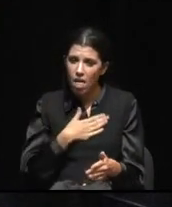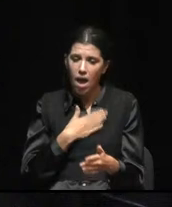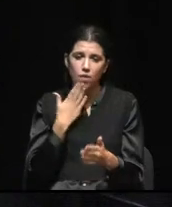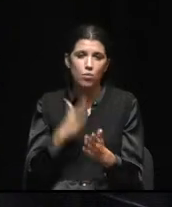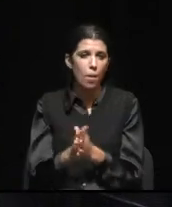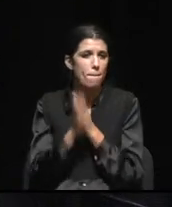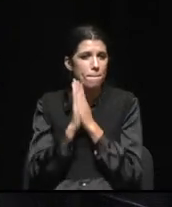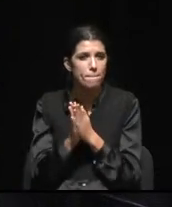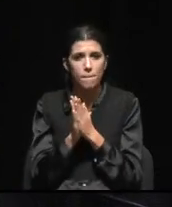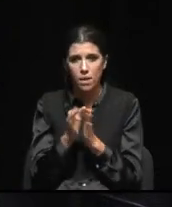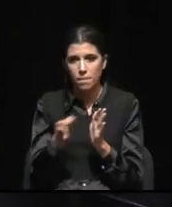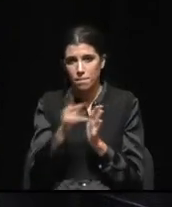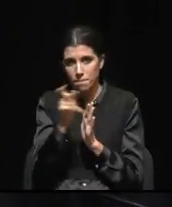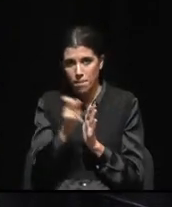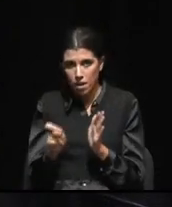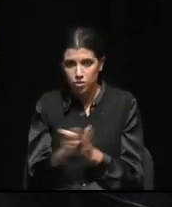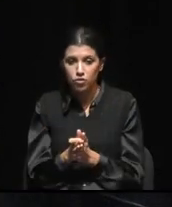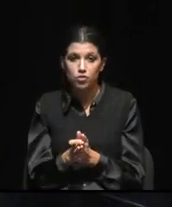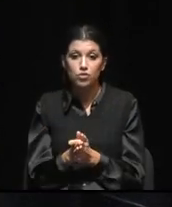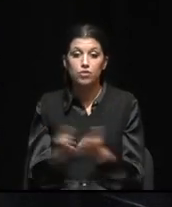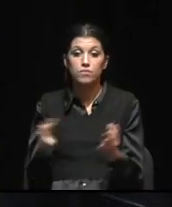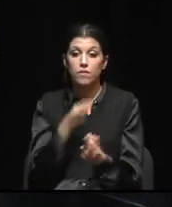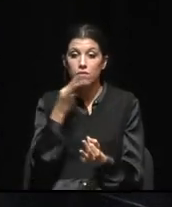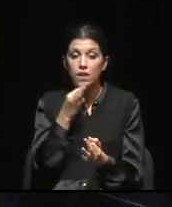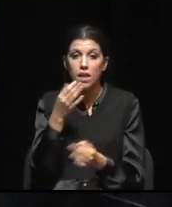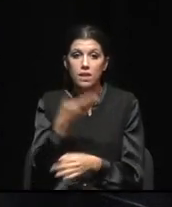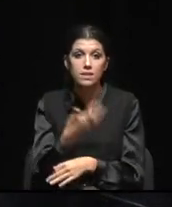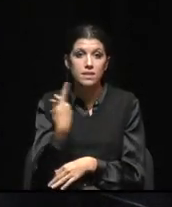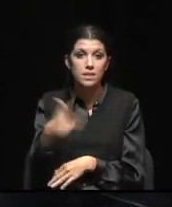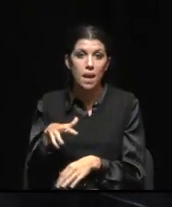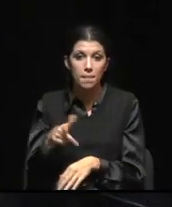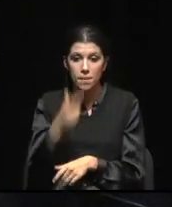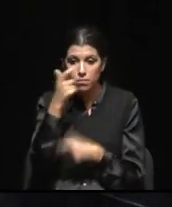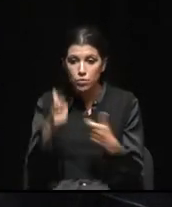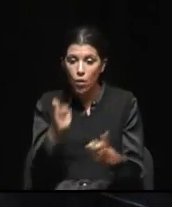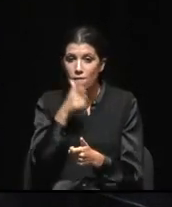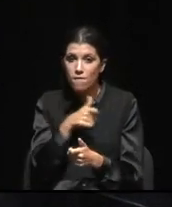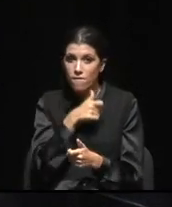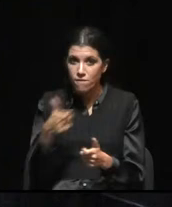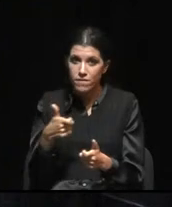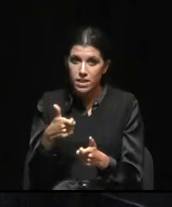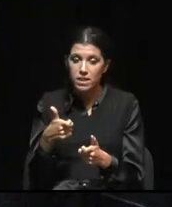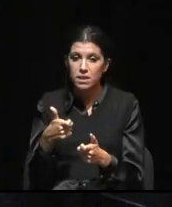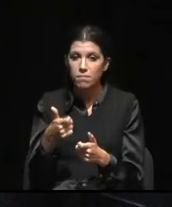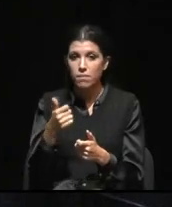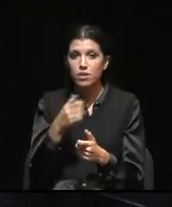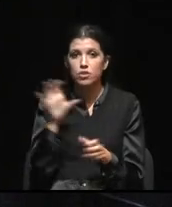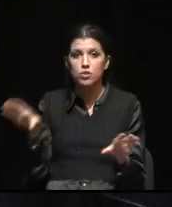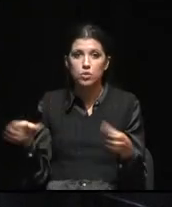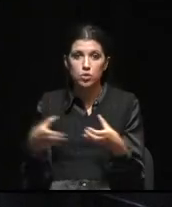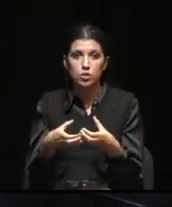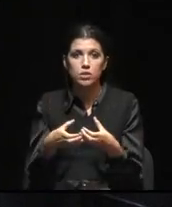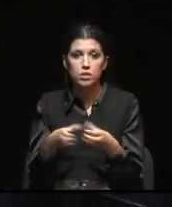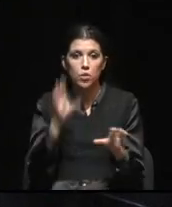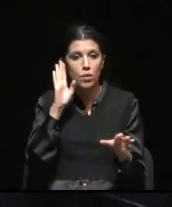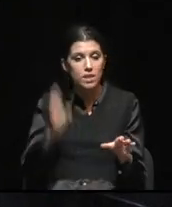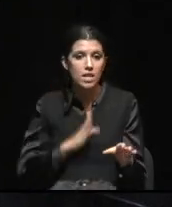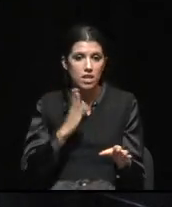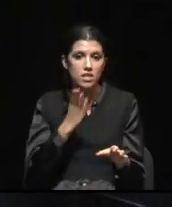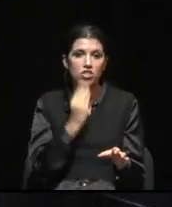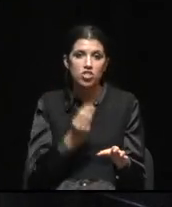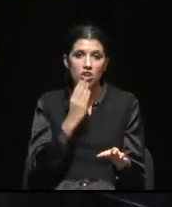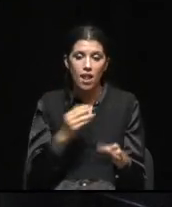Fortíssimo à paz estamos falar de mais de 100.000 vítimas às mãos do exército Israelita entre